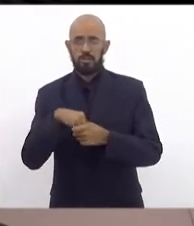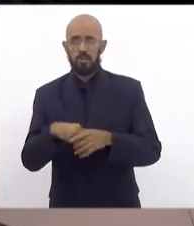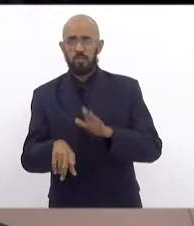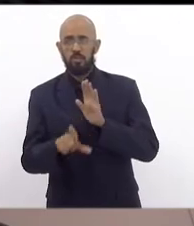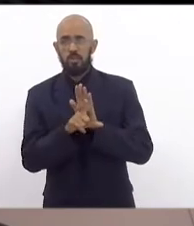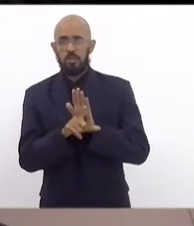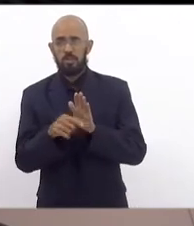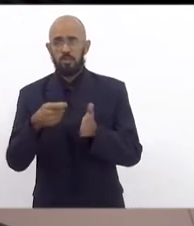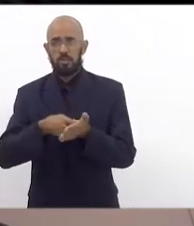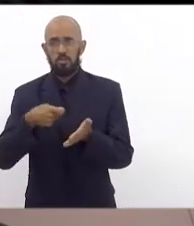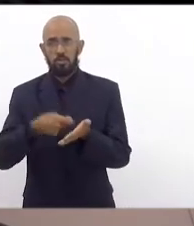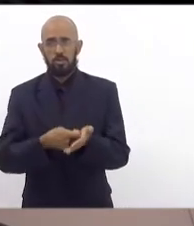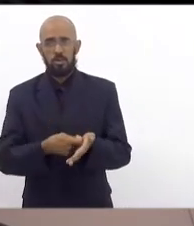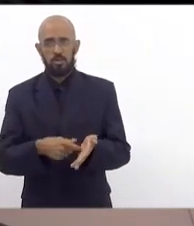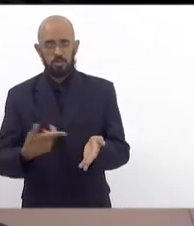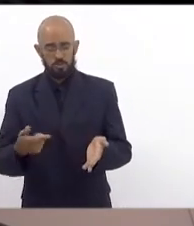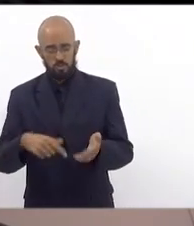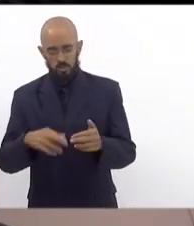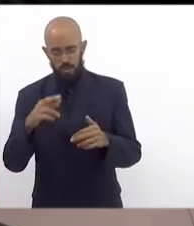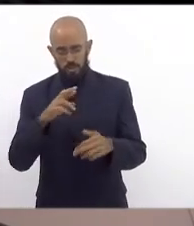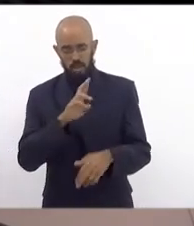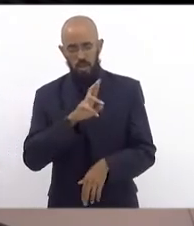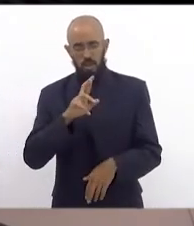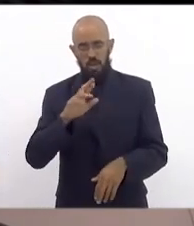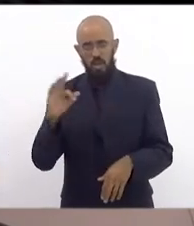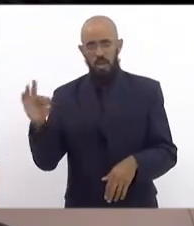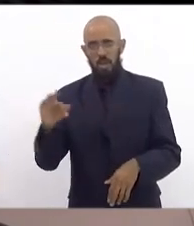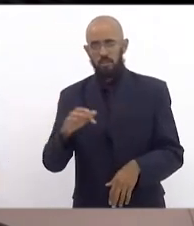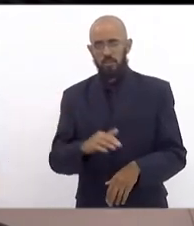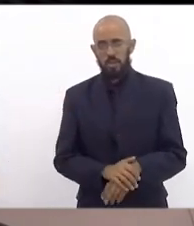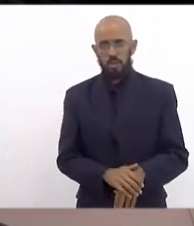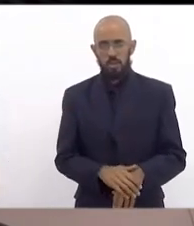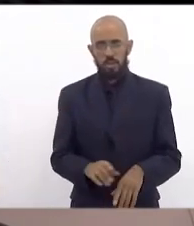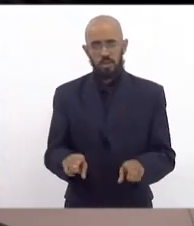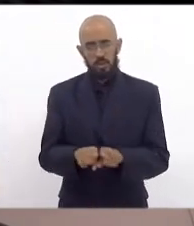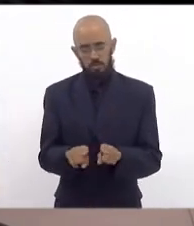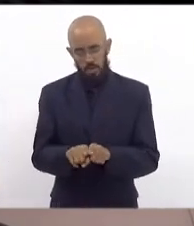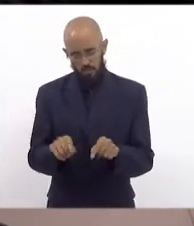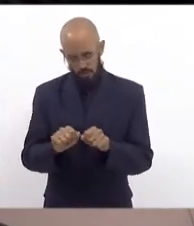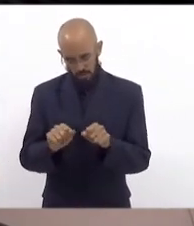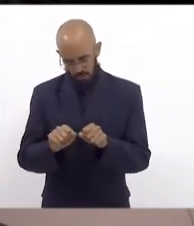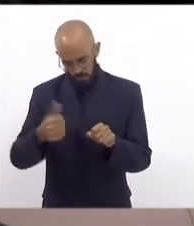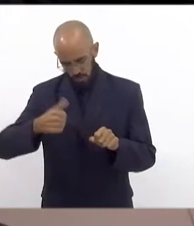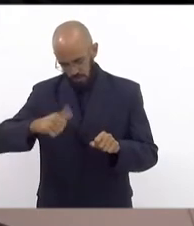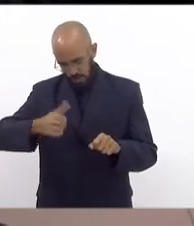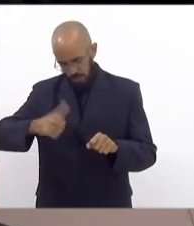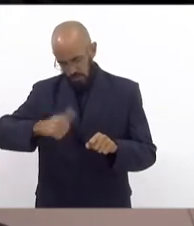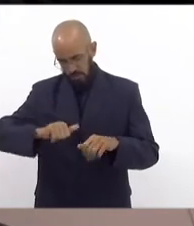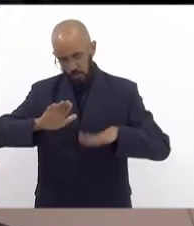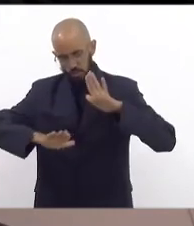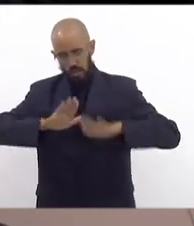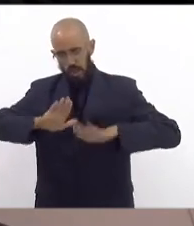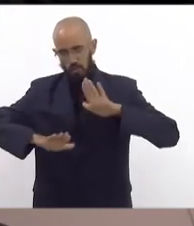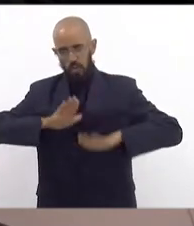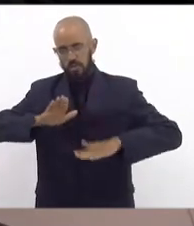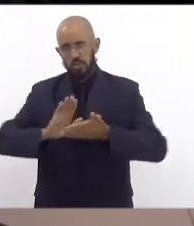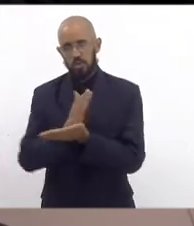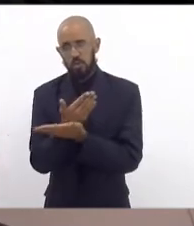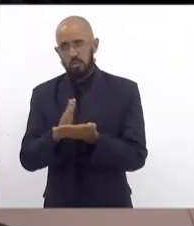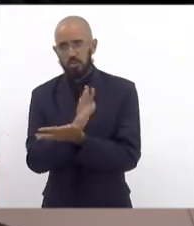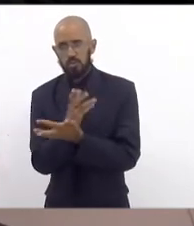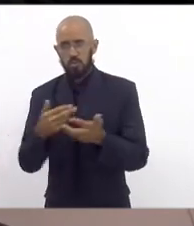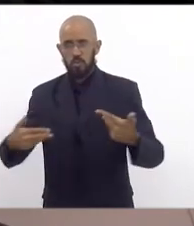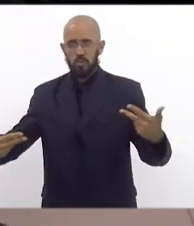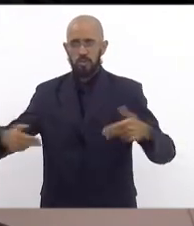das obrigações da legibilidade fiscal e fazer uma análise mais cuidadosa e de alguns pontos aí porque realmente